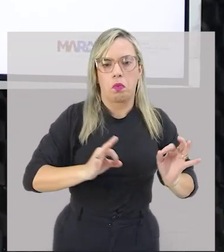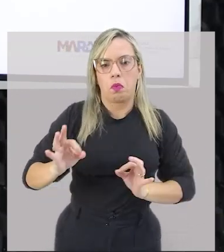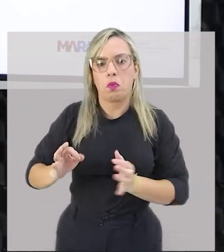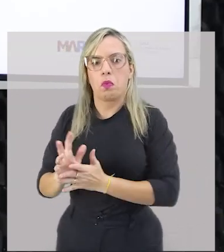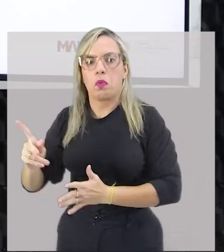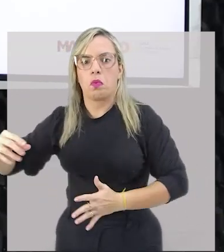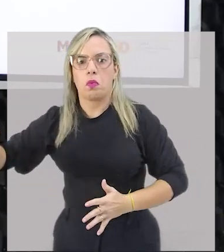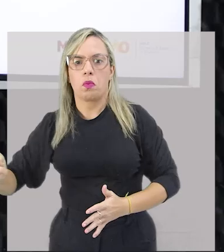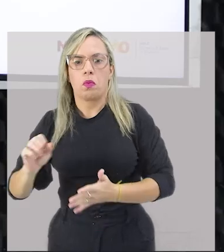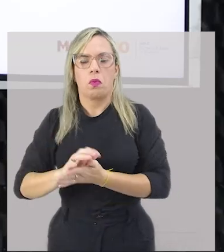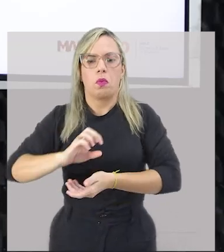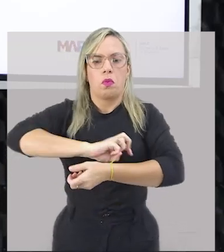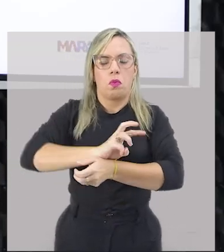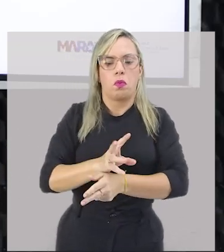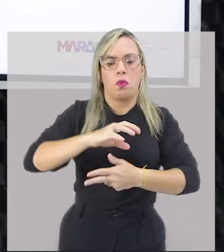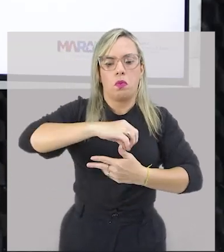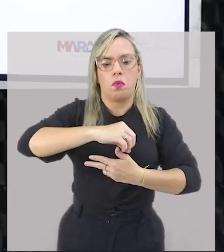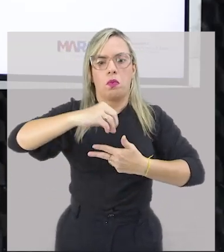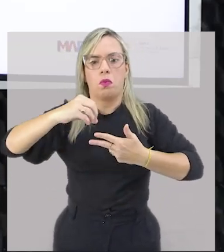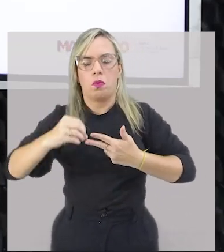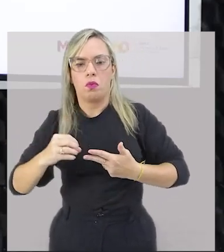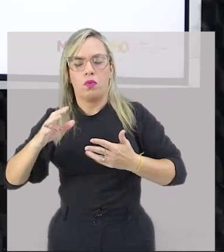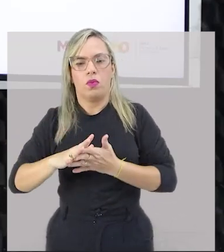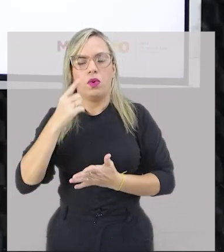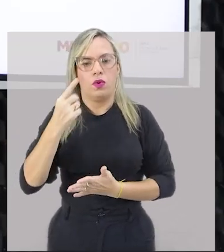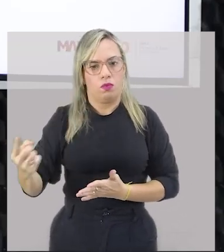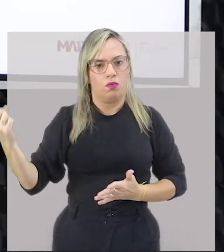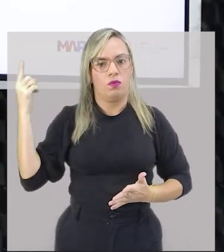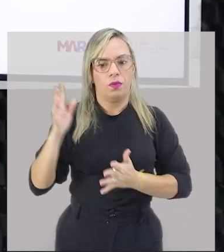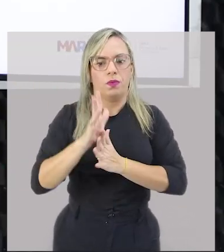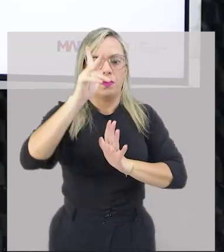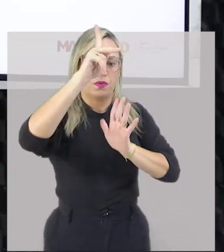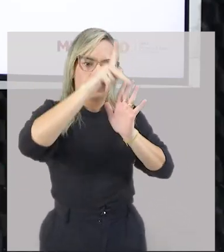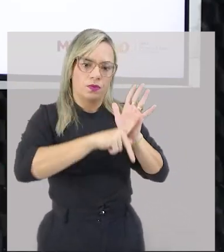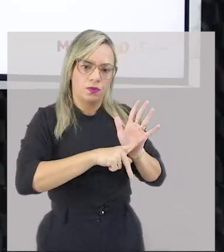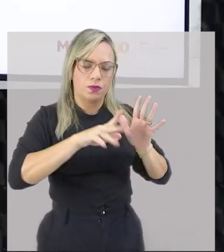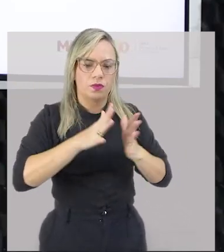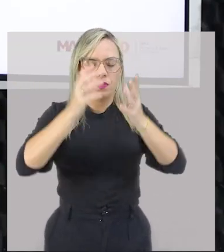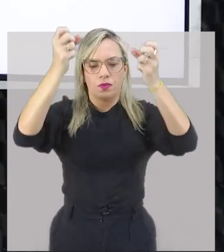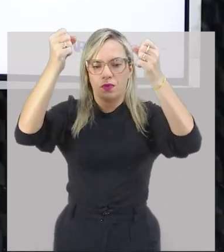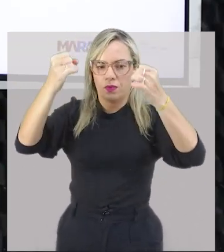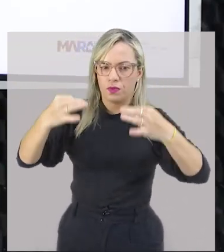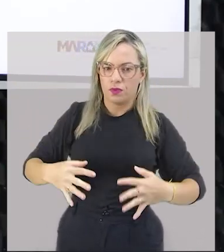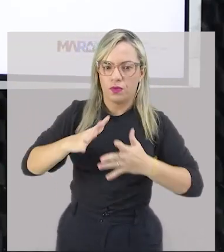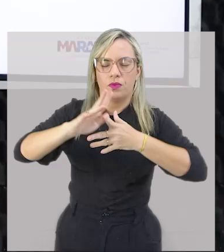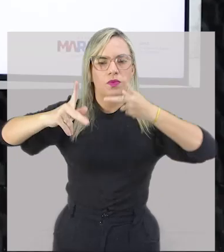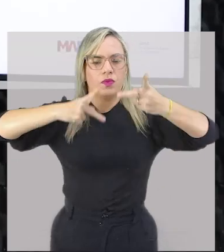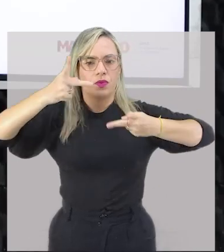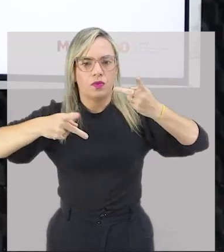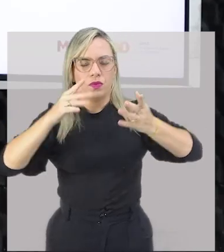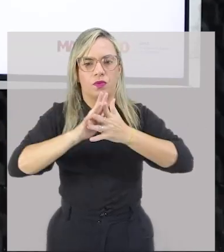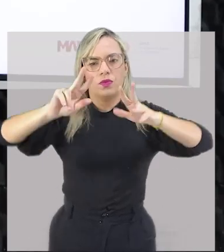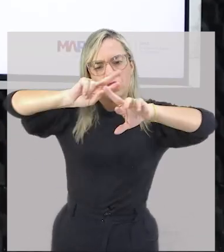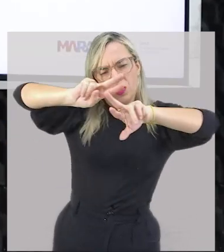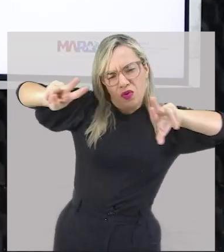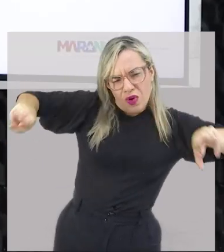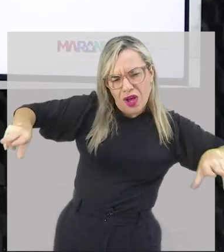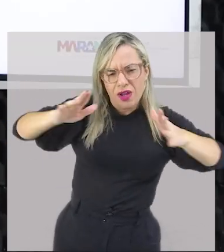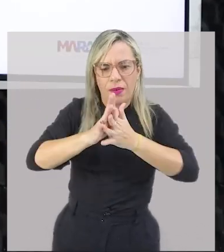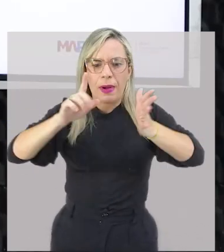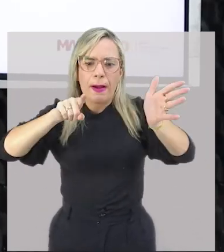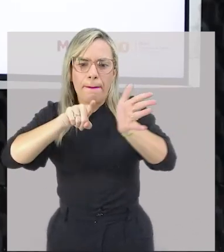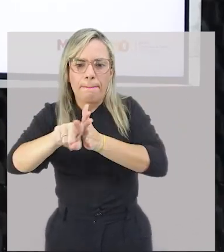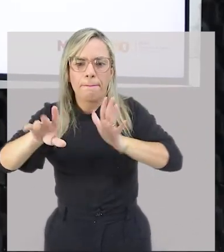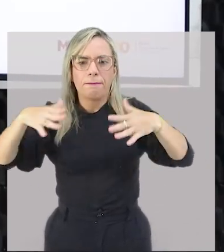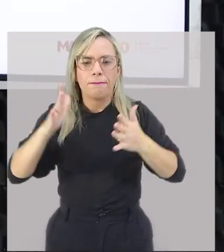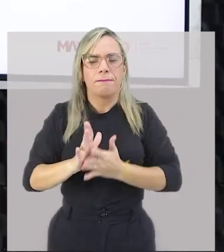Preparatório Paz, UEMA e Enem. Nesse projeto a gente vai explicar, vai falar sobre várias questões